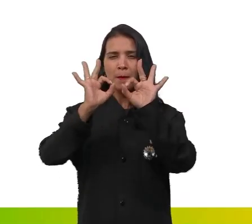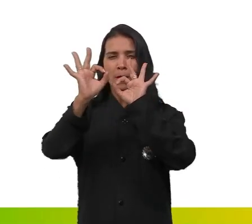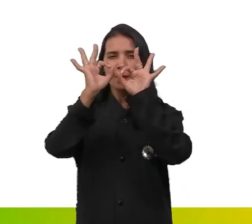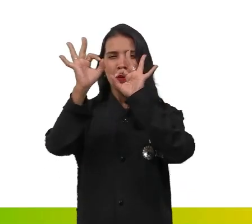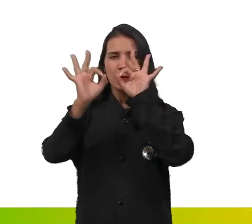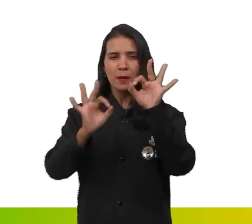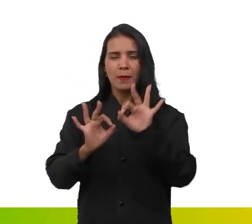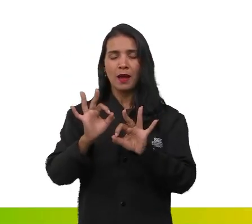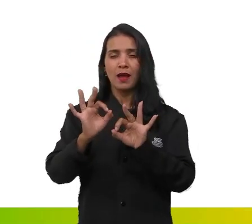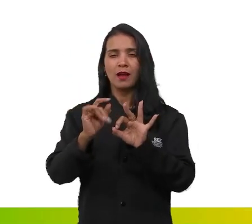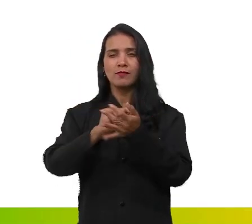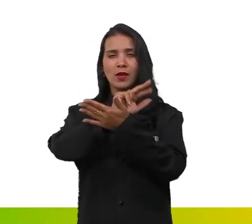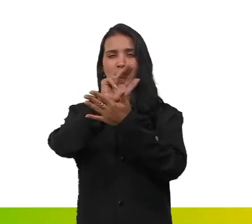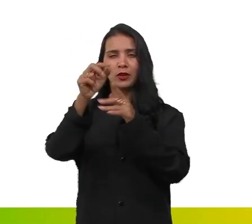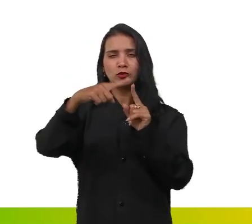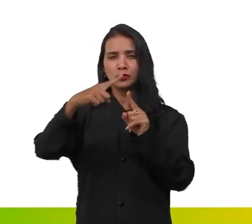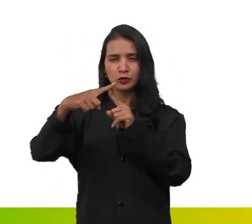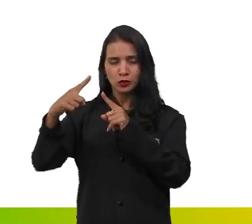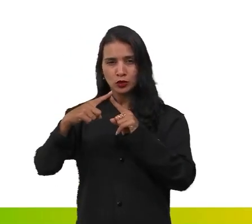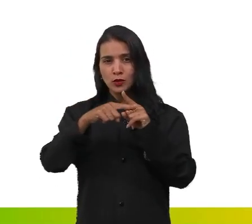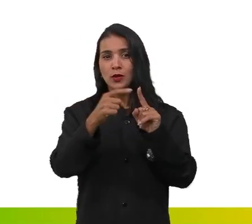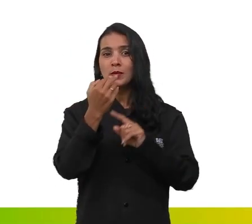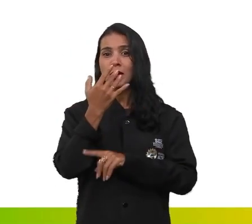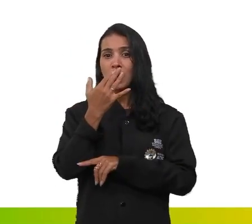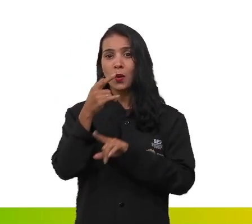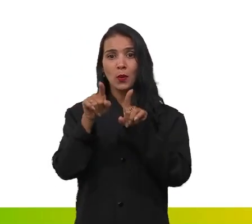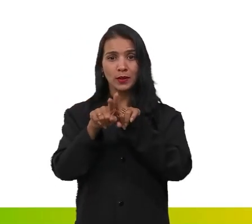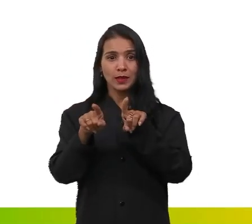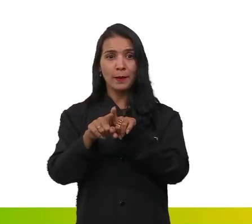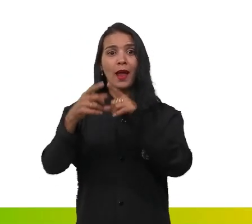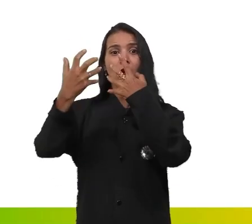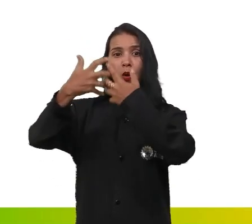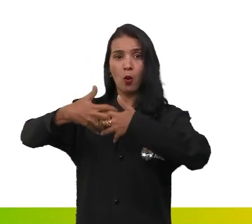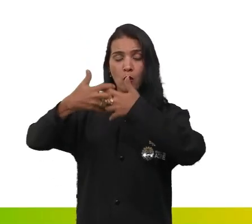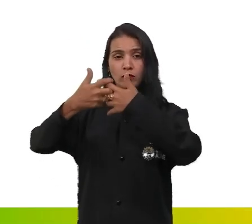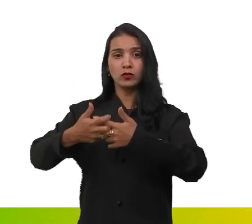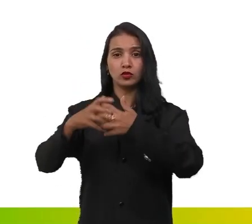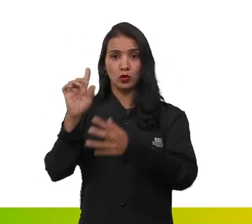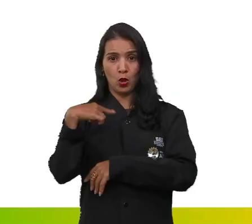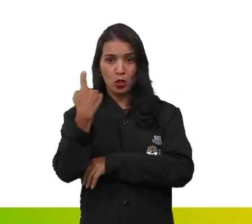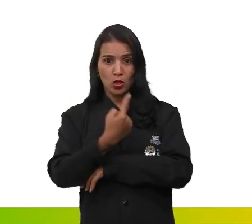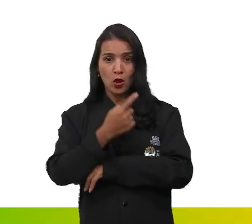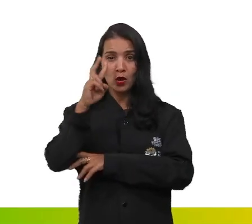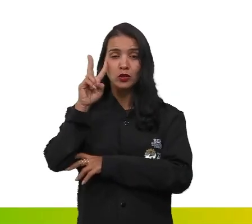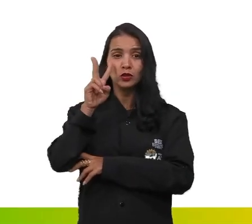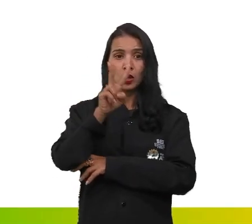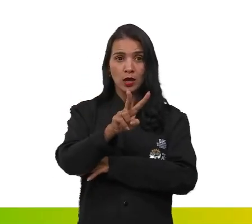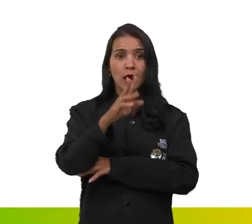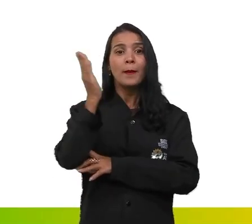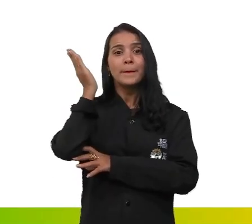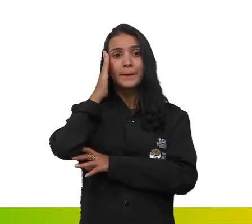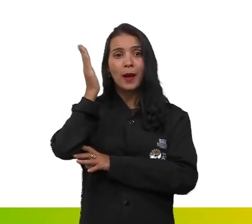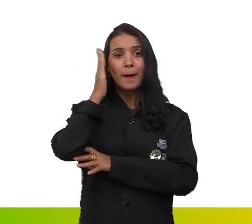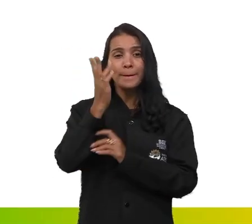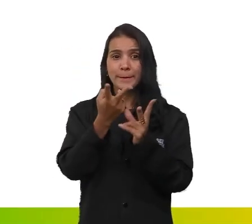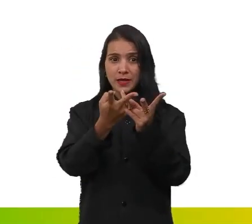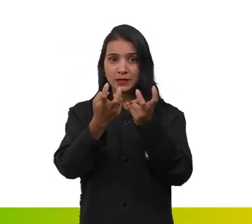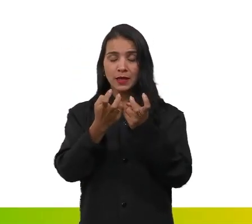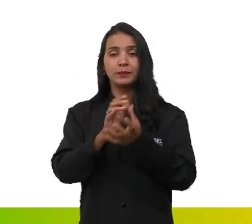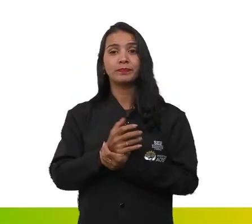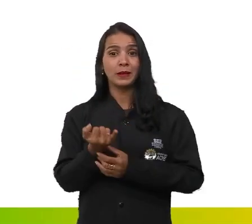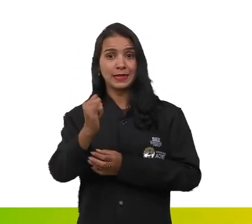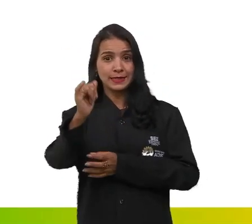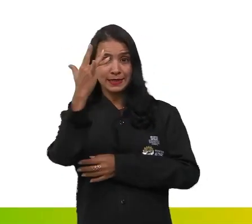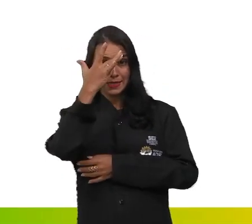tamanhos diferentes, para confundir. Então, a pessoa normal, ela sabe qual é o número que está aí, 74. Uma pessoa daltônica, ela